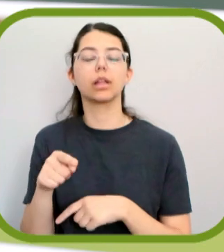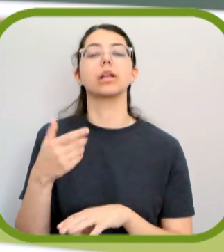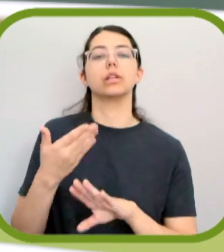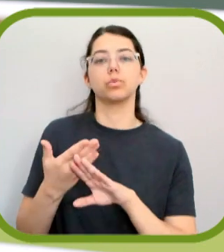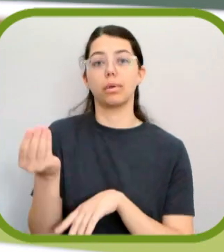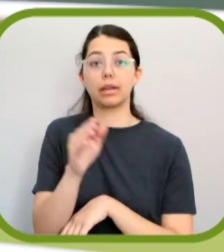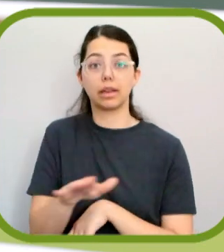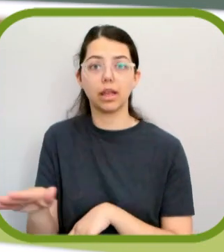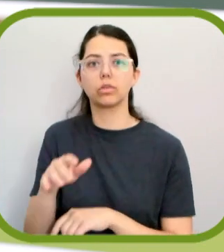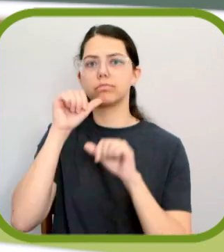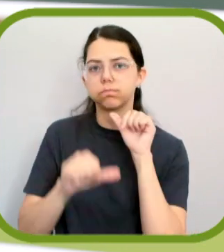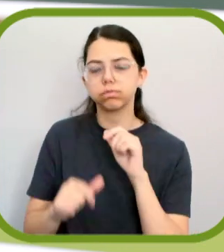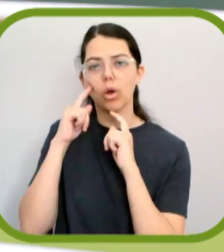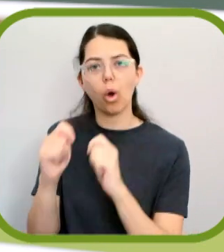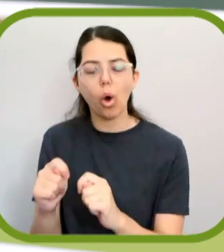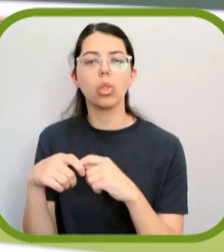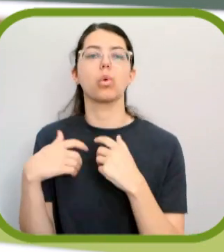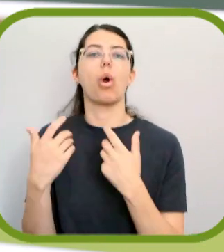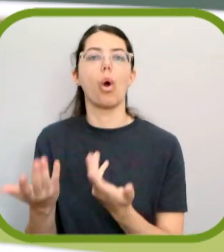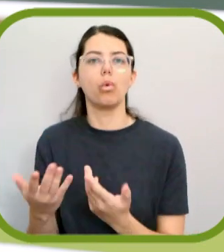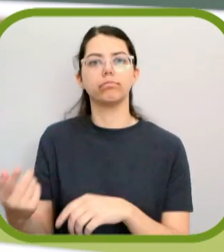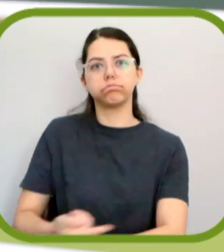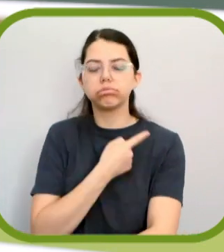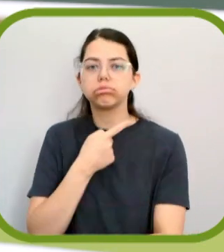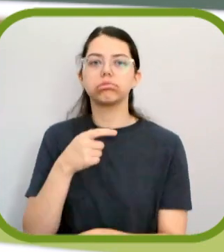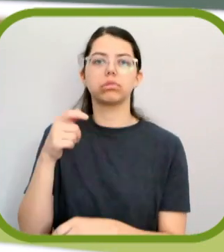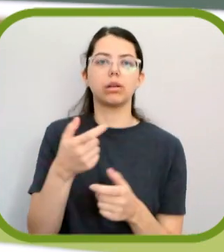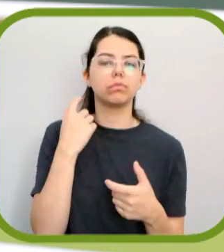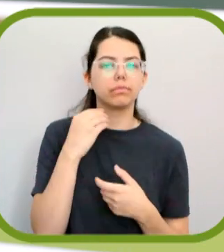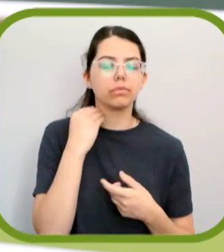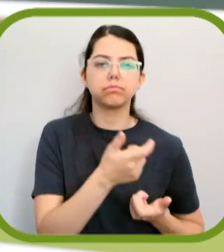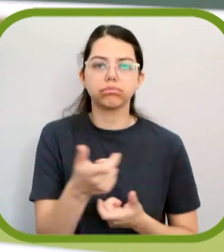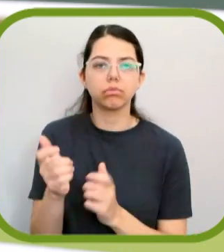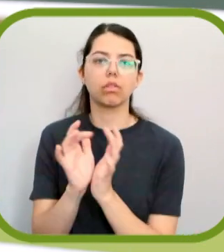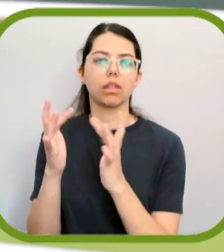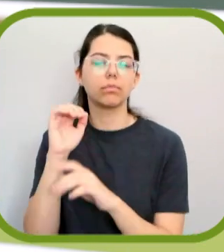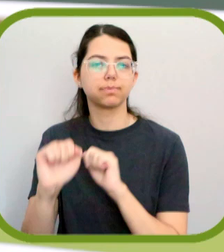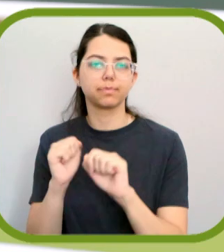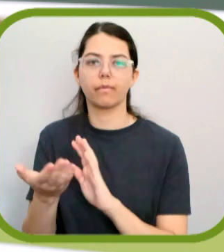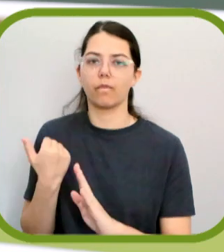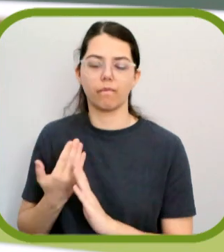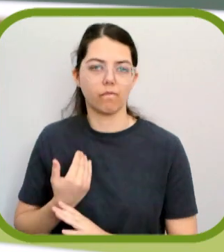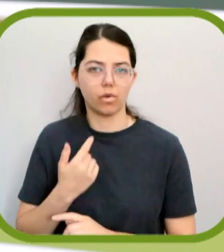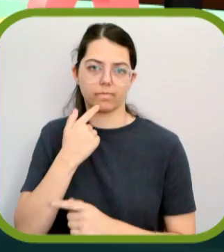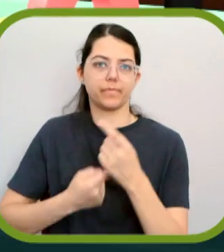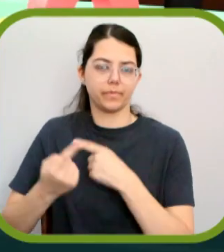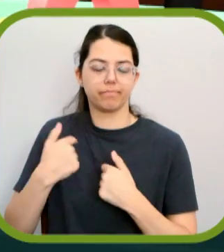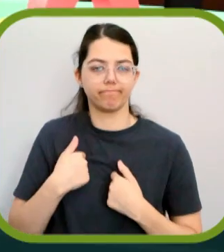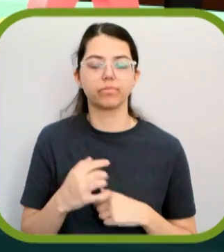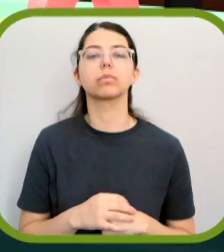conteúdos, quer seja de conteúdo sexual de menores, discurso de ódio ou conteúdos de radicalização ou terrorismo online. Obrigada,